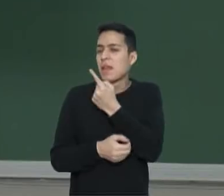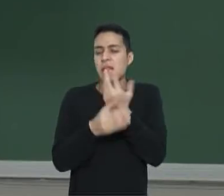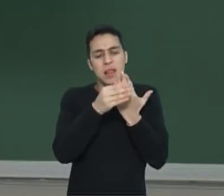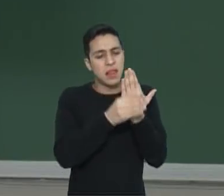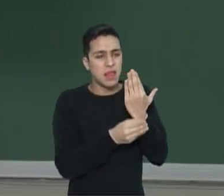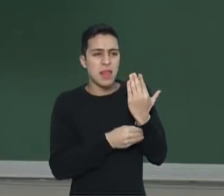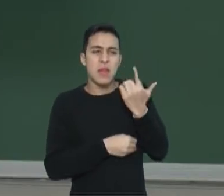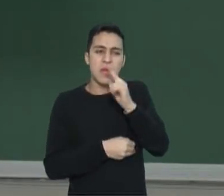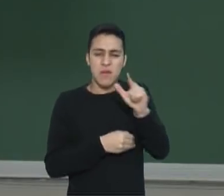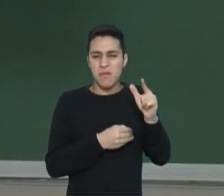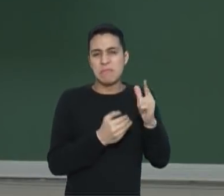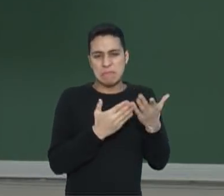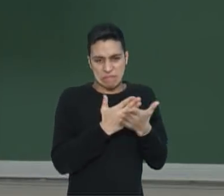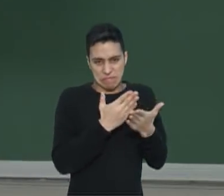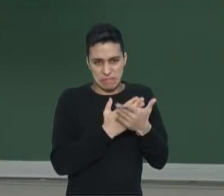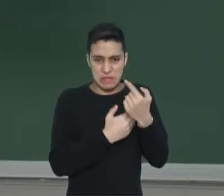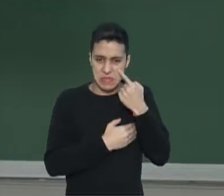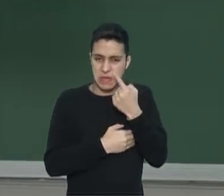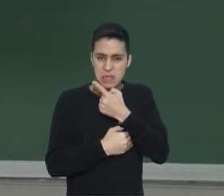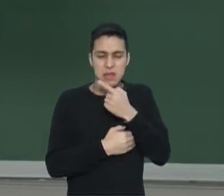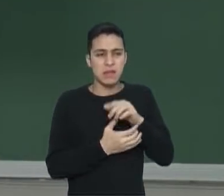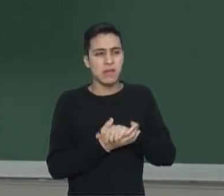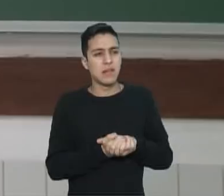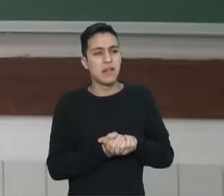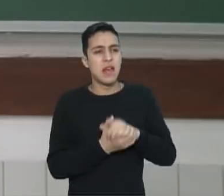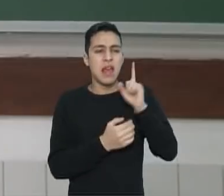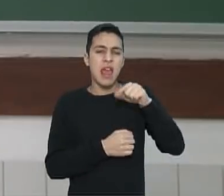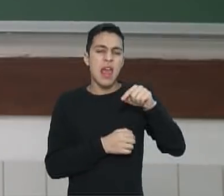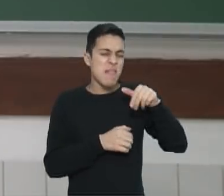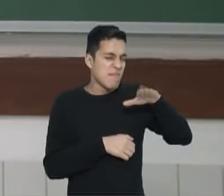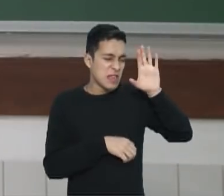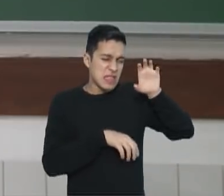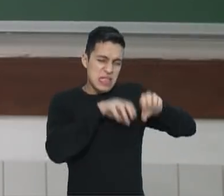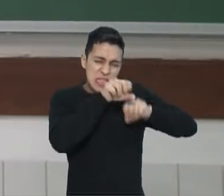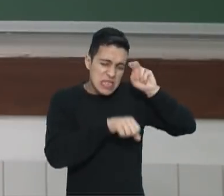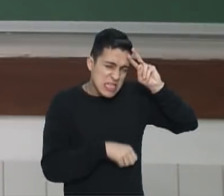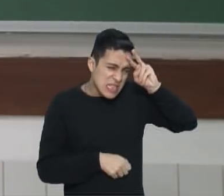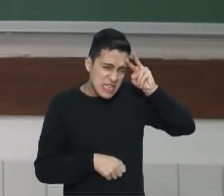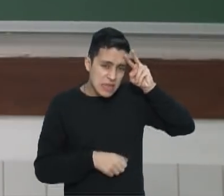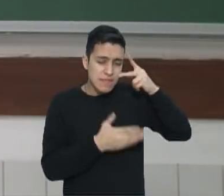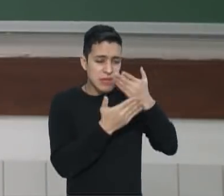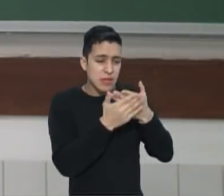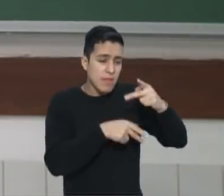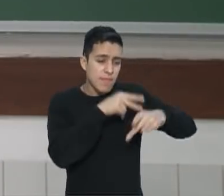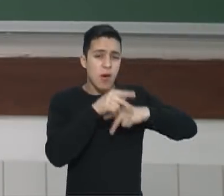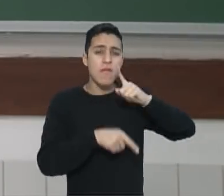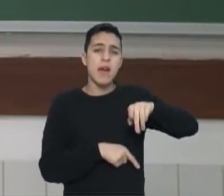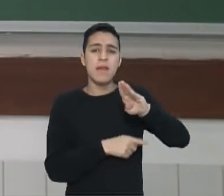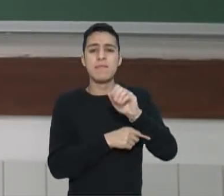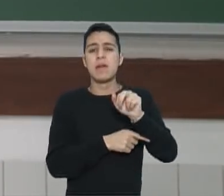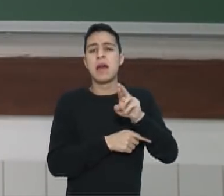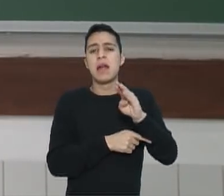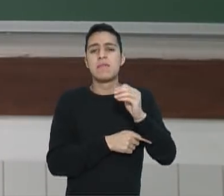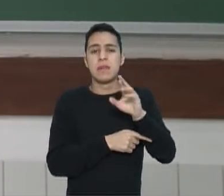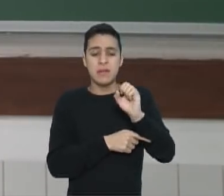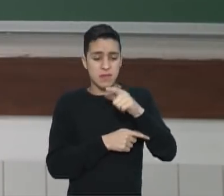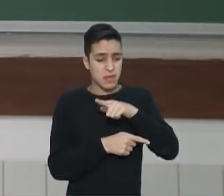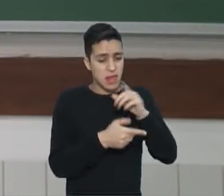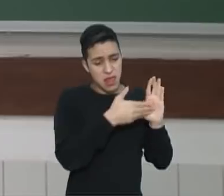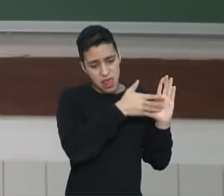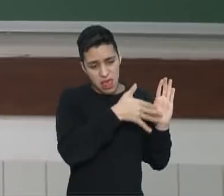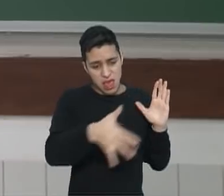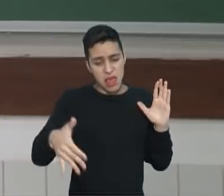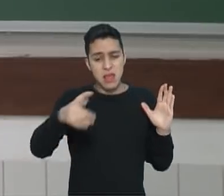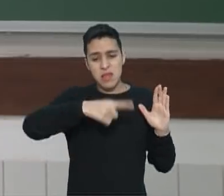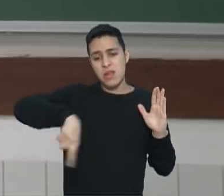Monumenta Germânica Histórica, que é uma das maiores fontes que a gente tem para estudar os povos bárbaros, porque ela consta, na verdade, a